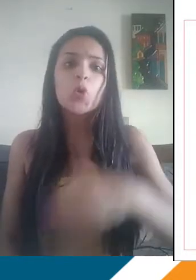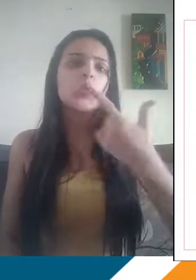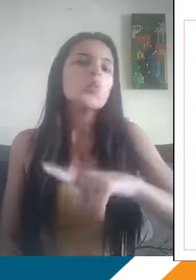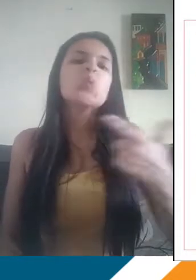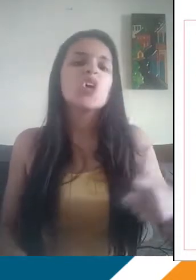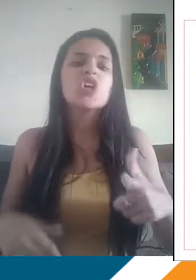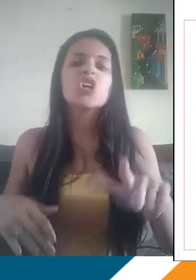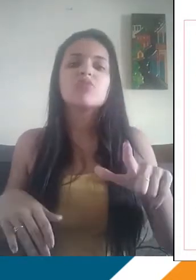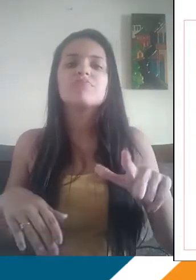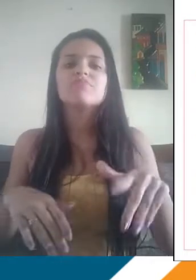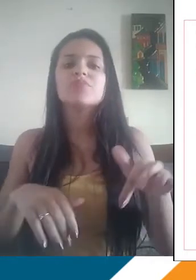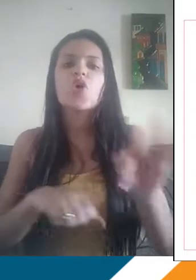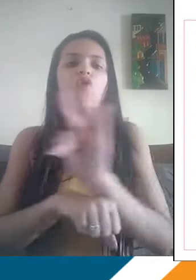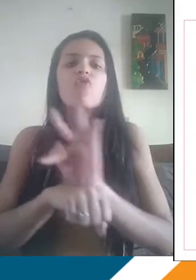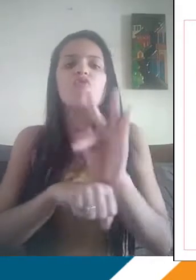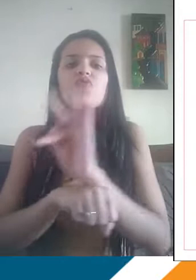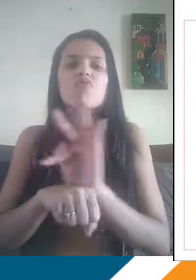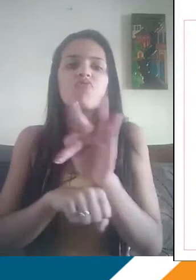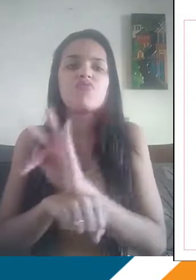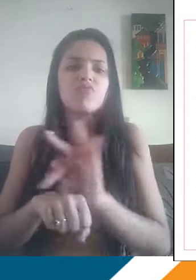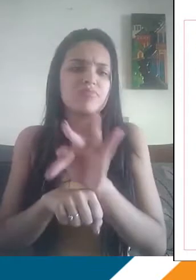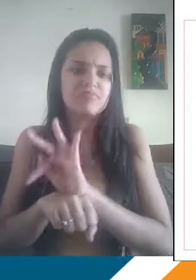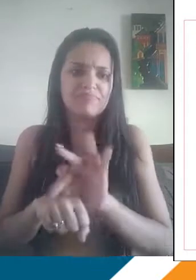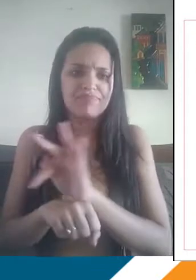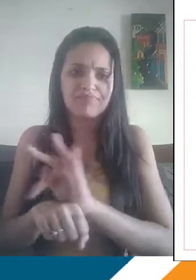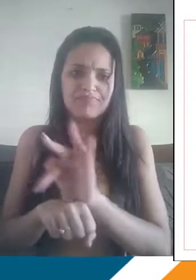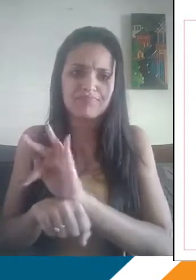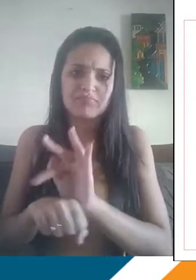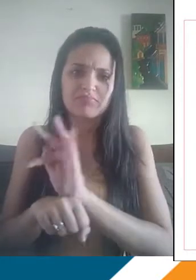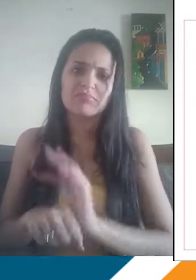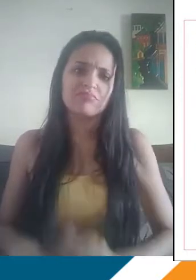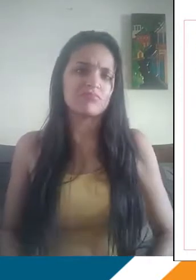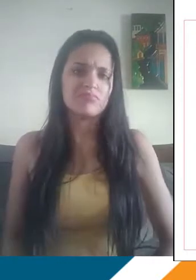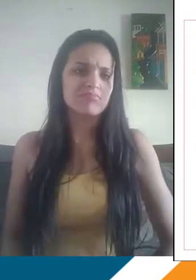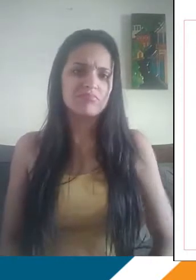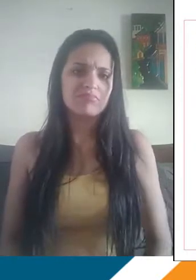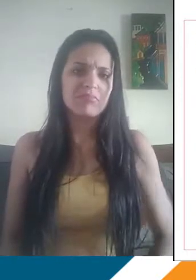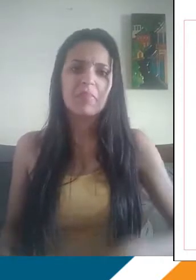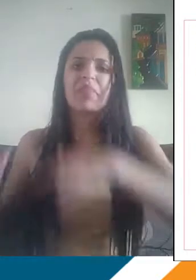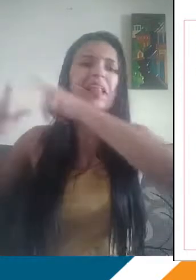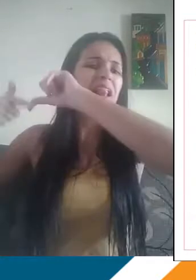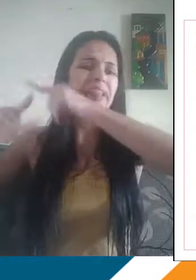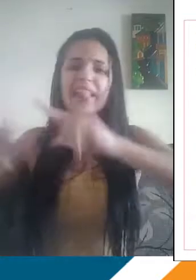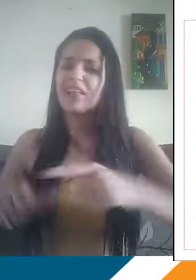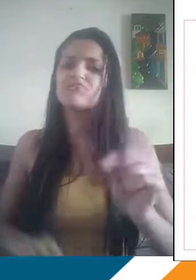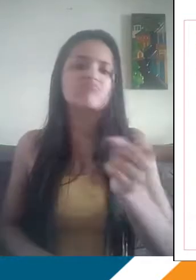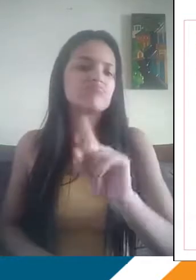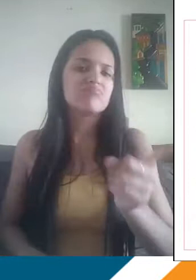além da ruptura com aquele academicismo e tradicionalismo que era tão prezado pelos